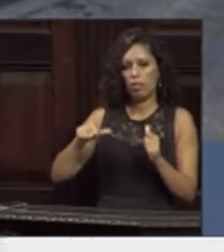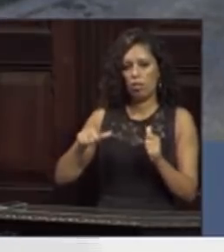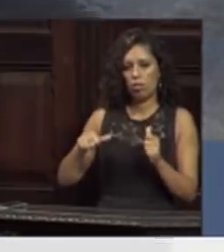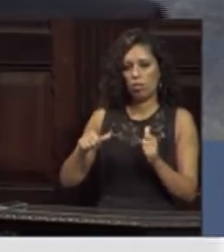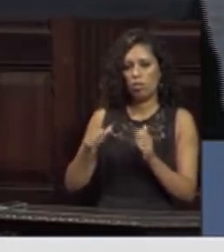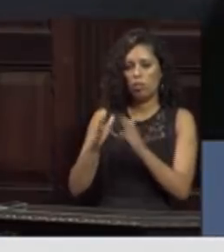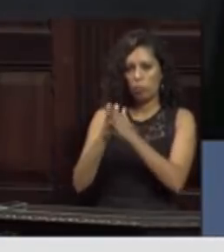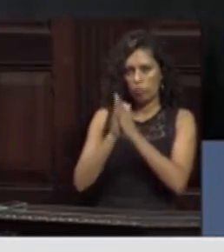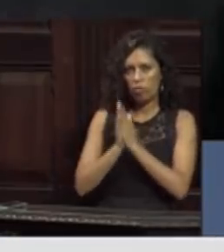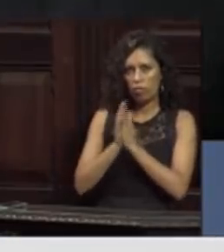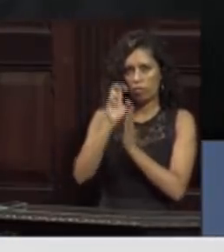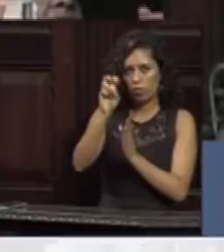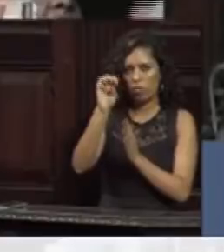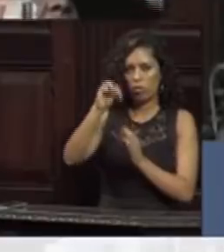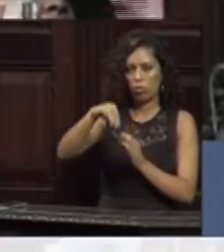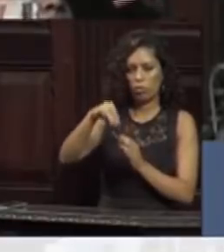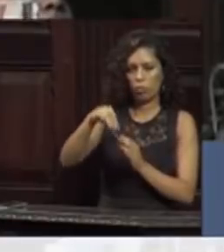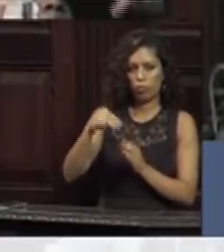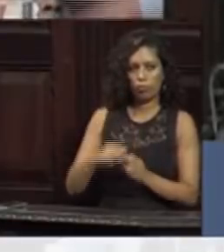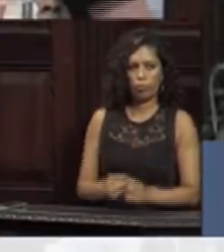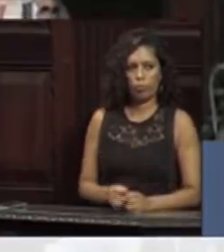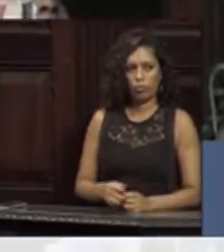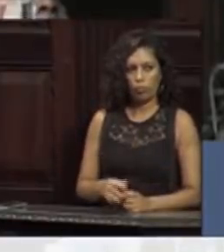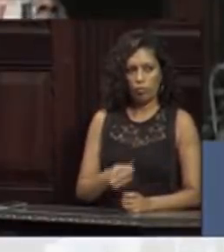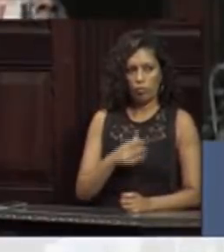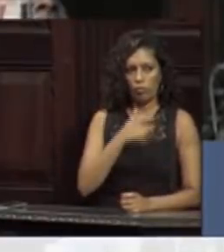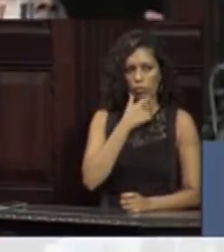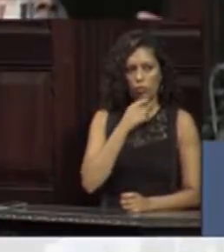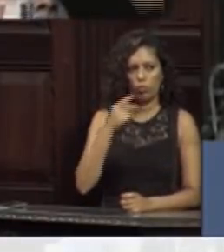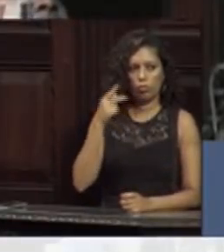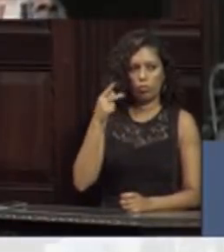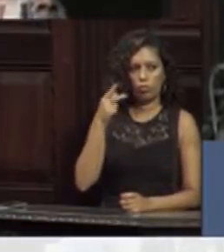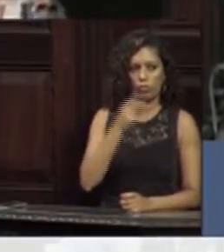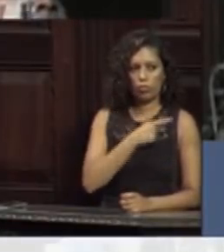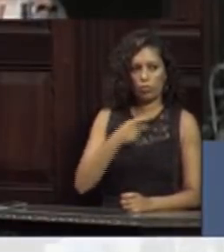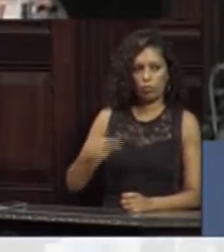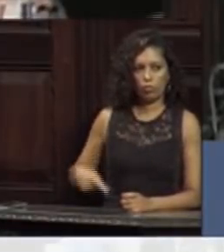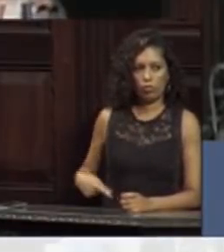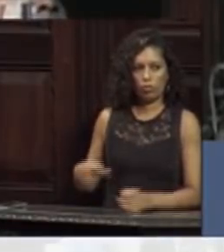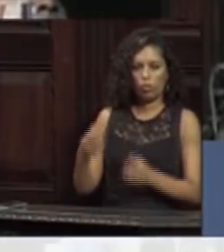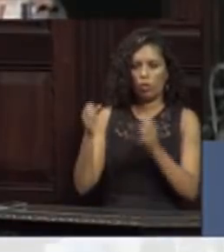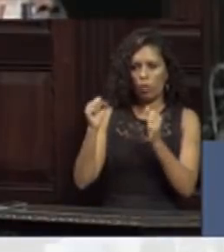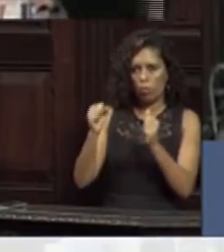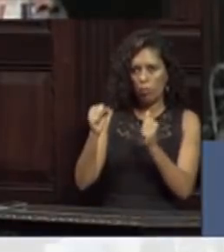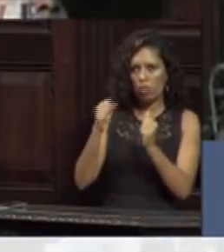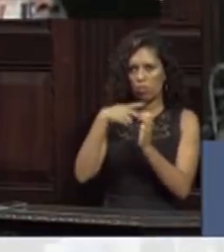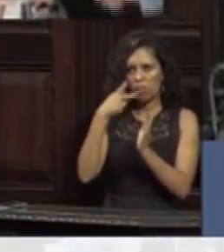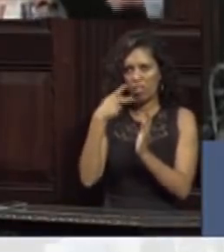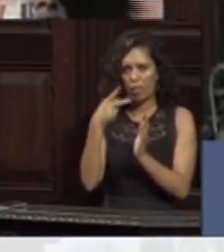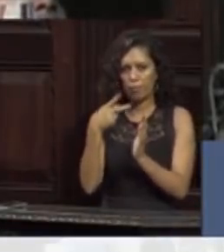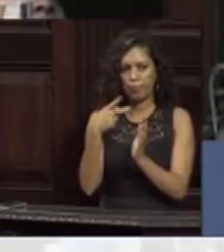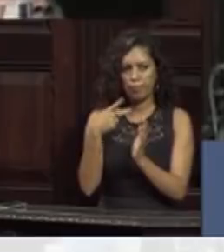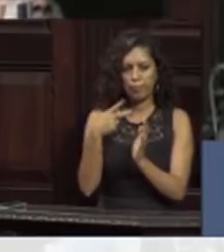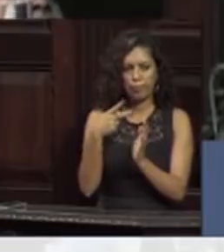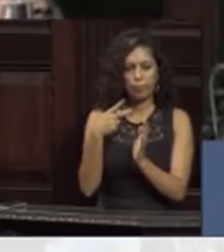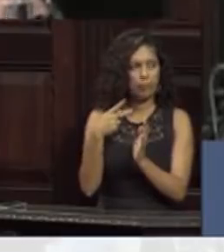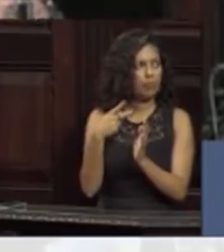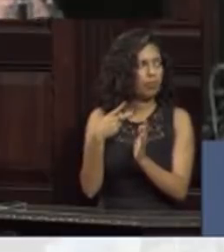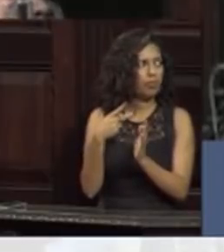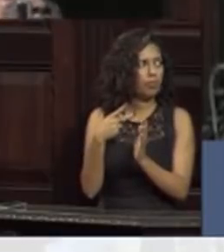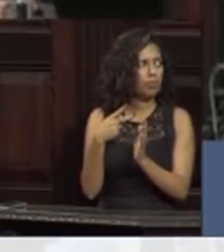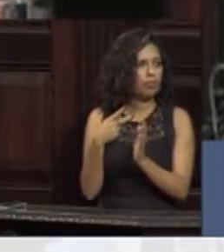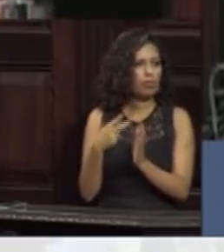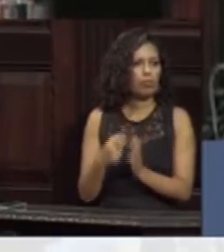vou 5 minutos. Senhor presidente, enquanto Vossa Excelência concede 5 minutos, posso fazer um registro? Me permite? Vossa Excelência